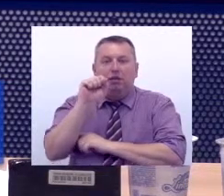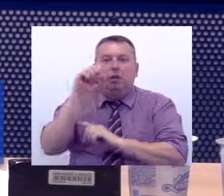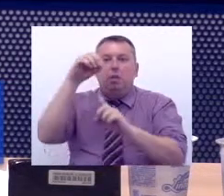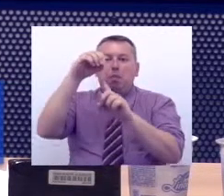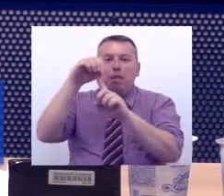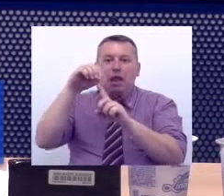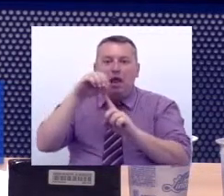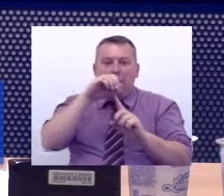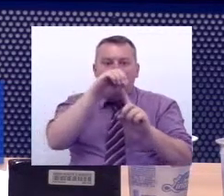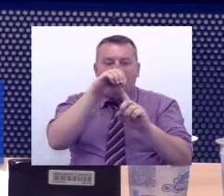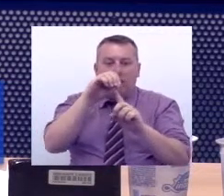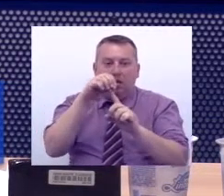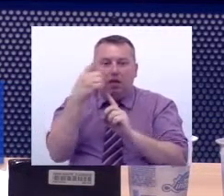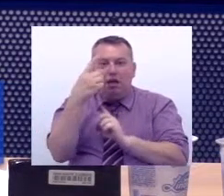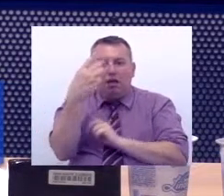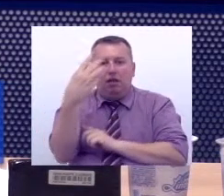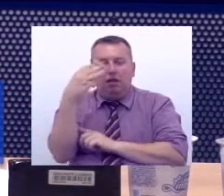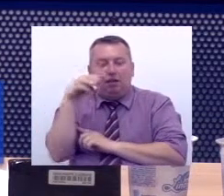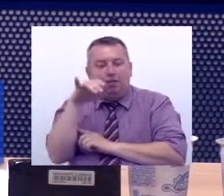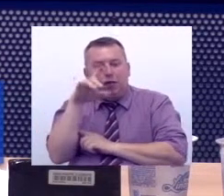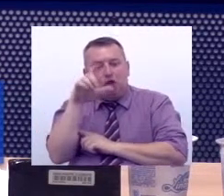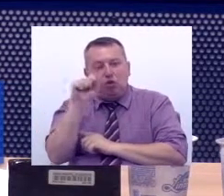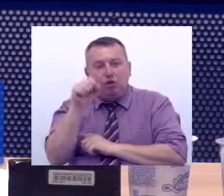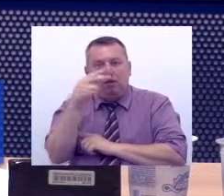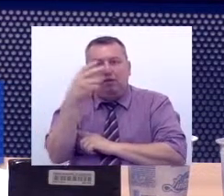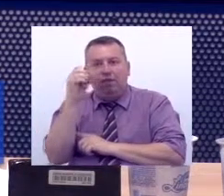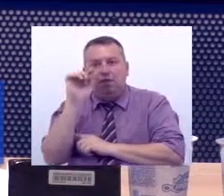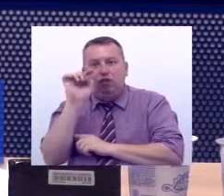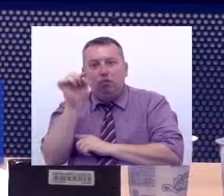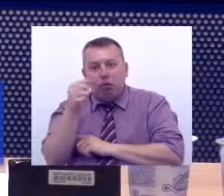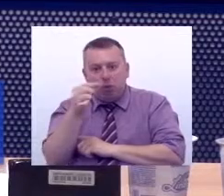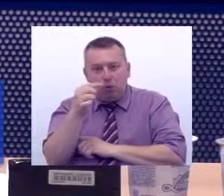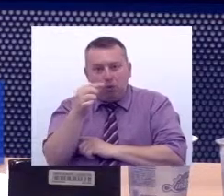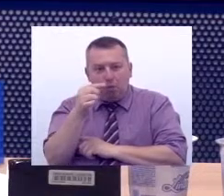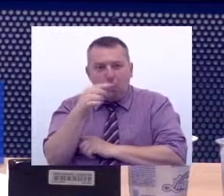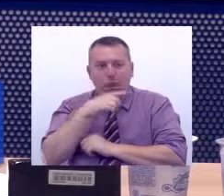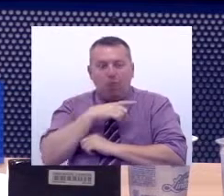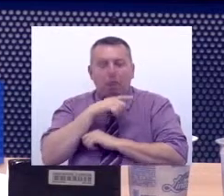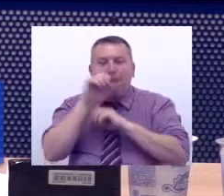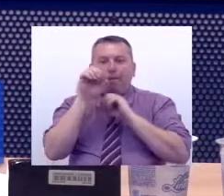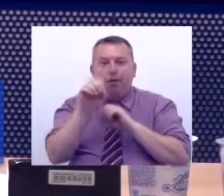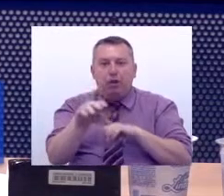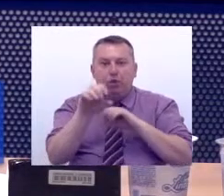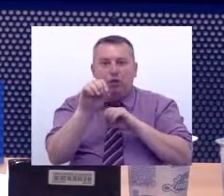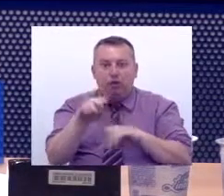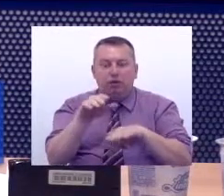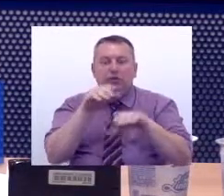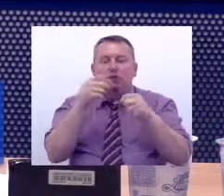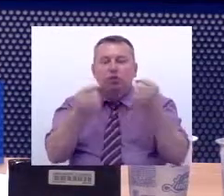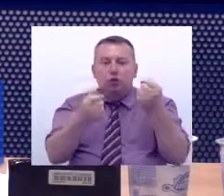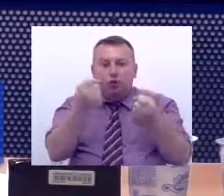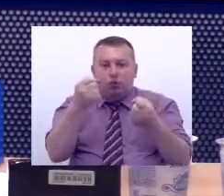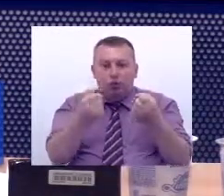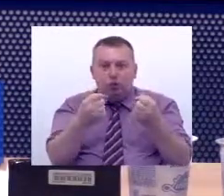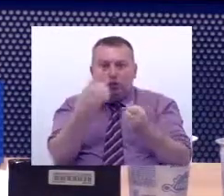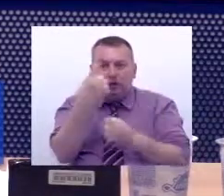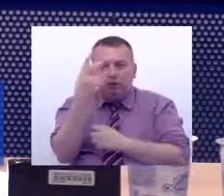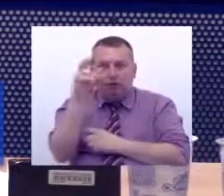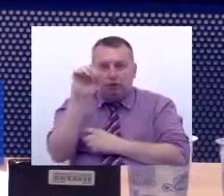viária, 13 milhões e 20 mil. Aí tem para educação do trânsito,